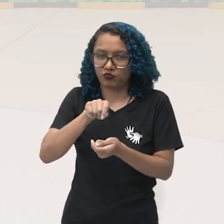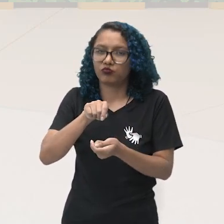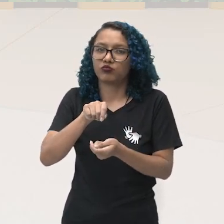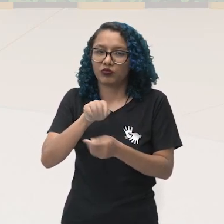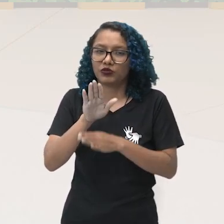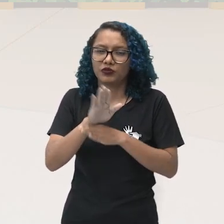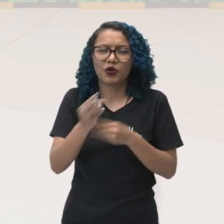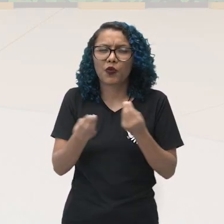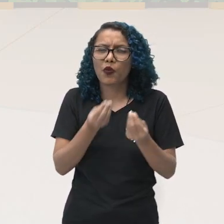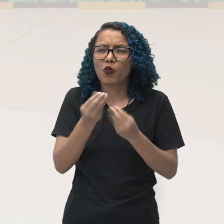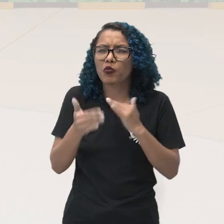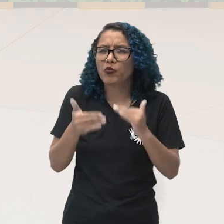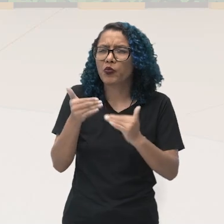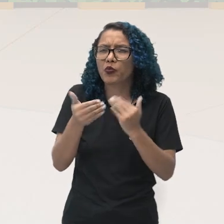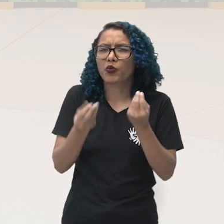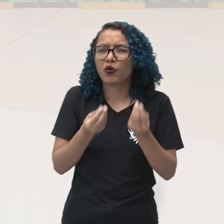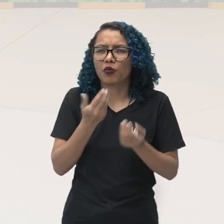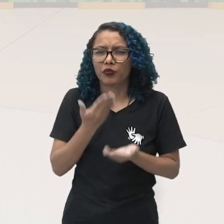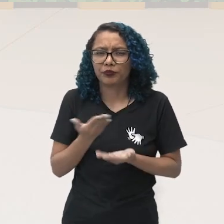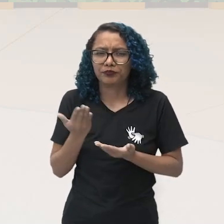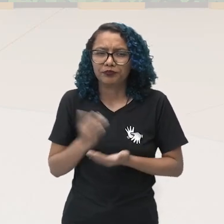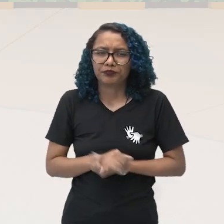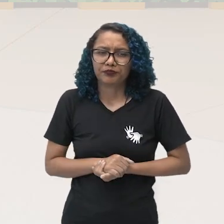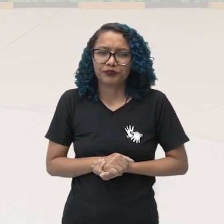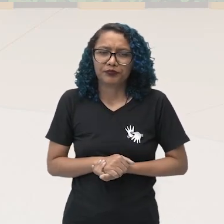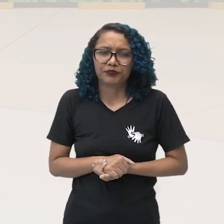processo acontece. Dê uma olhada.